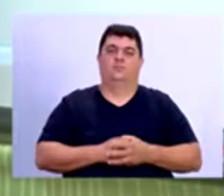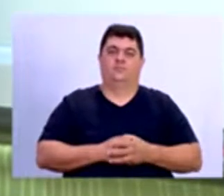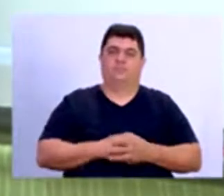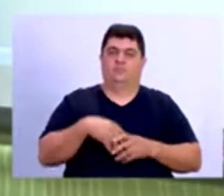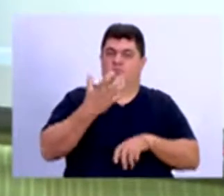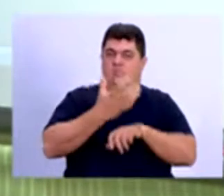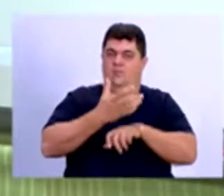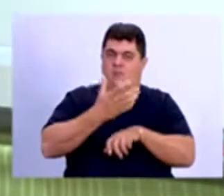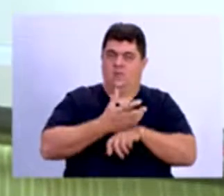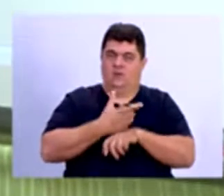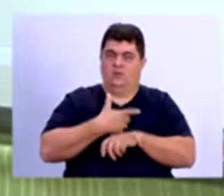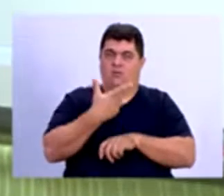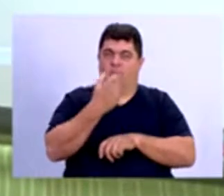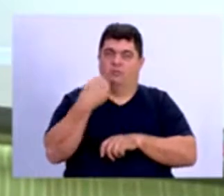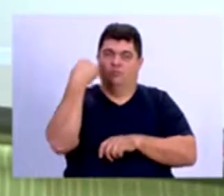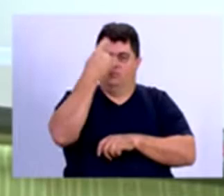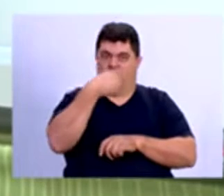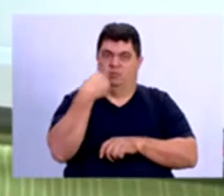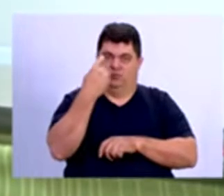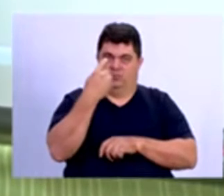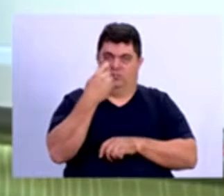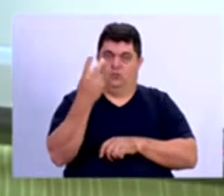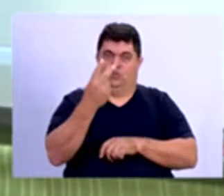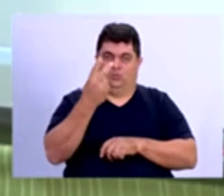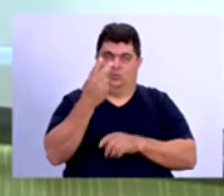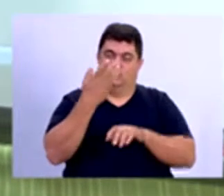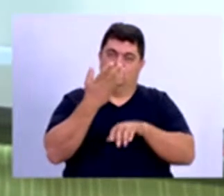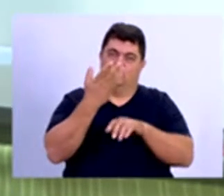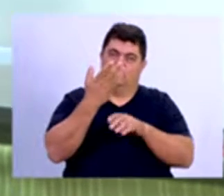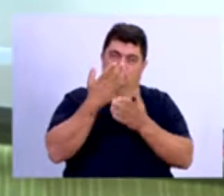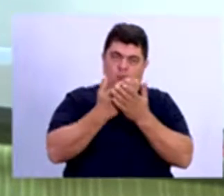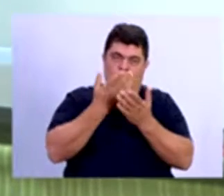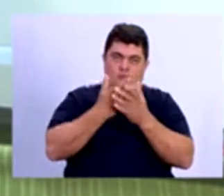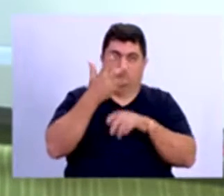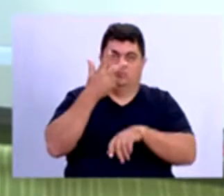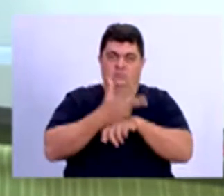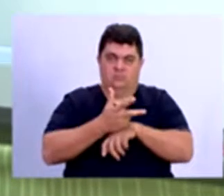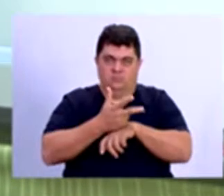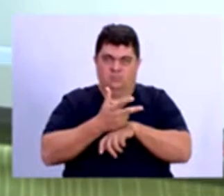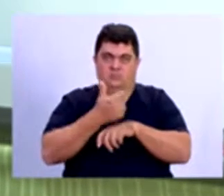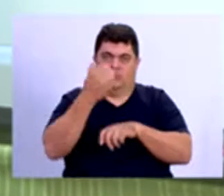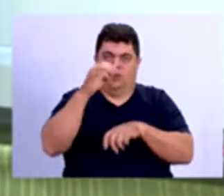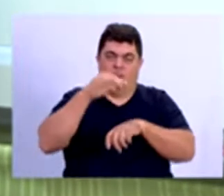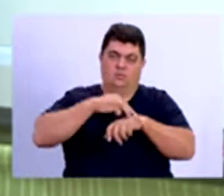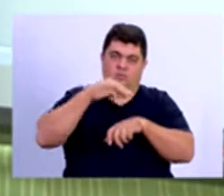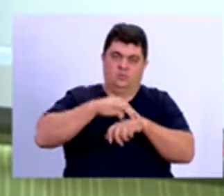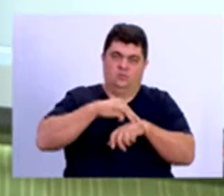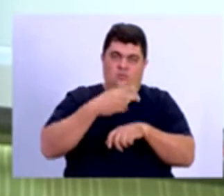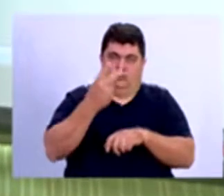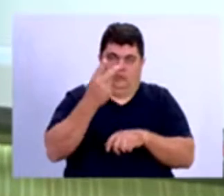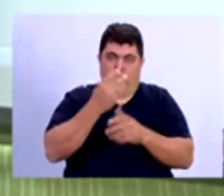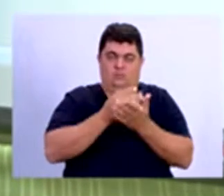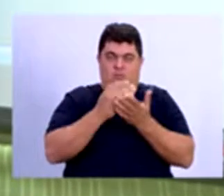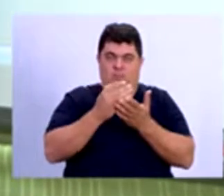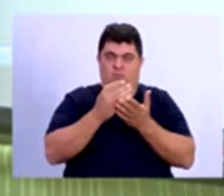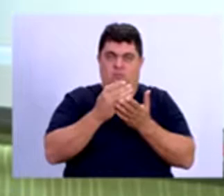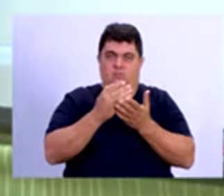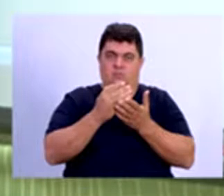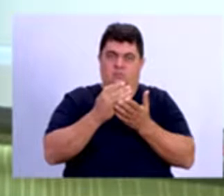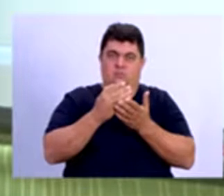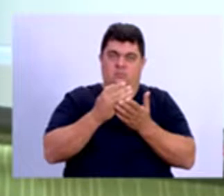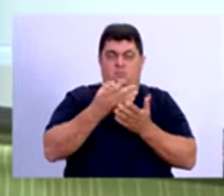é composta por 20 horas sendo duas aulas de 10 minutos então nessas duas aulas a minha ideia